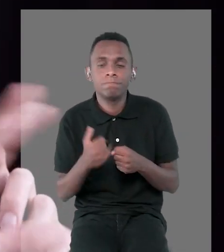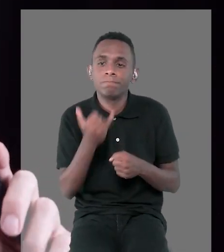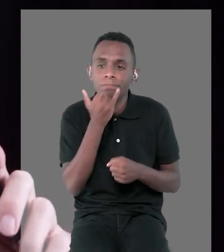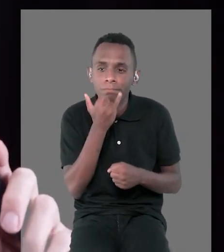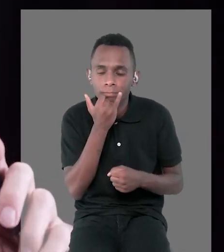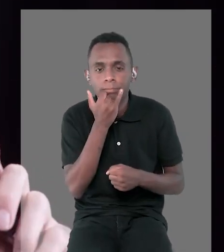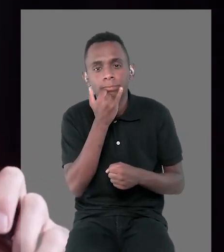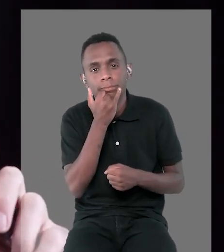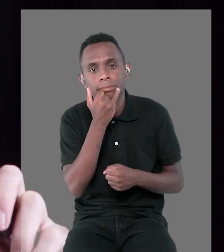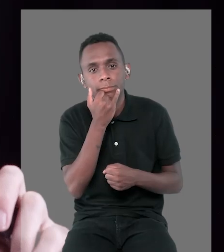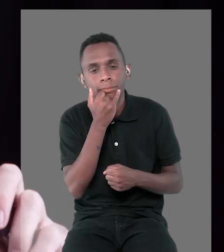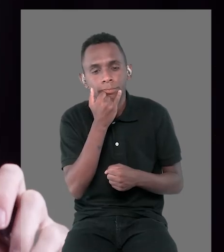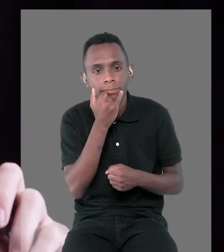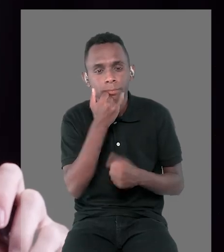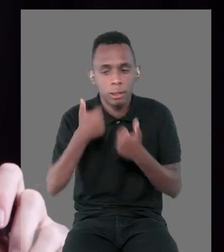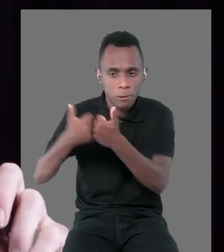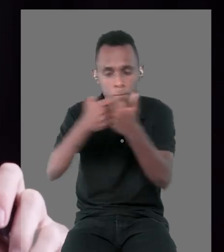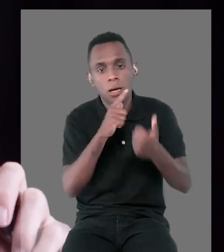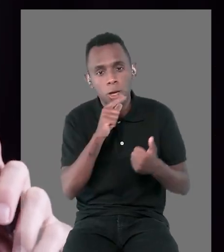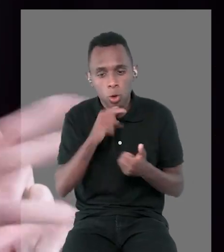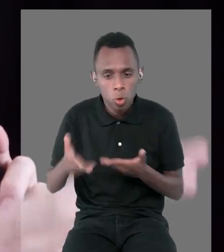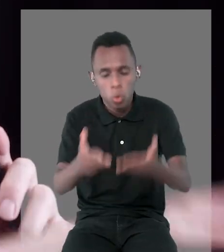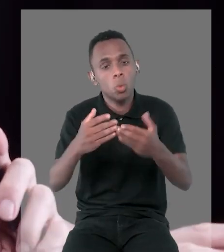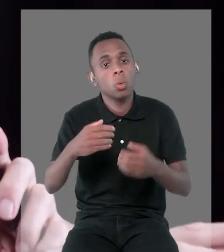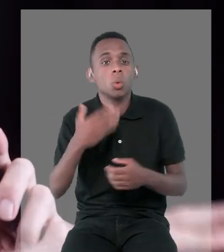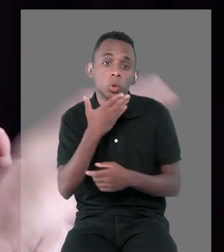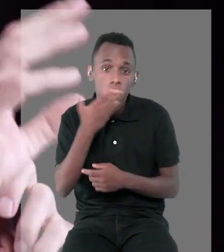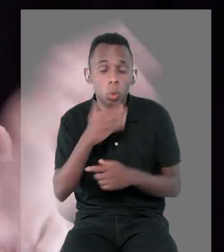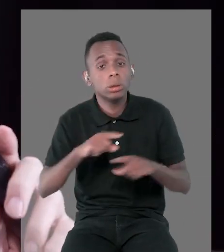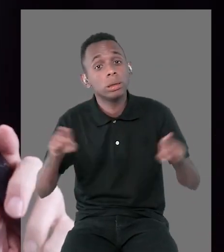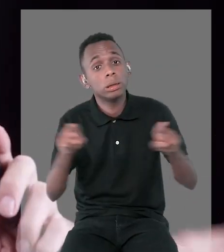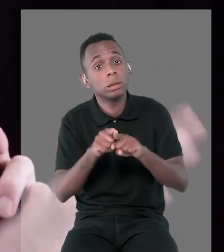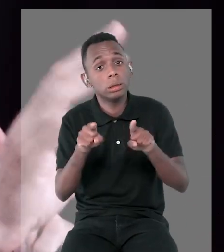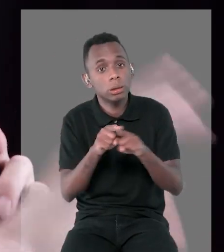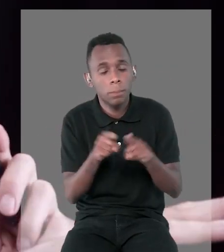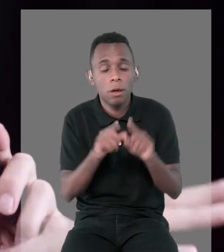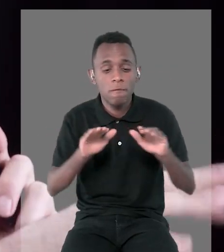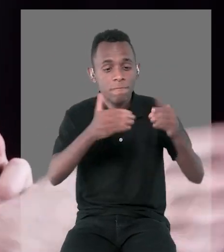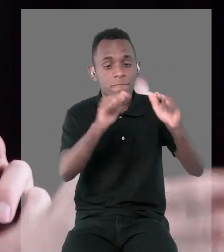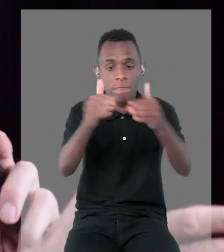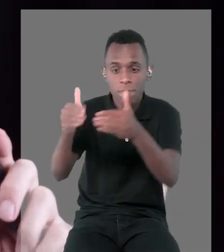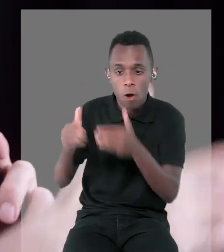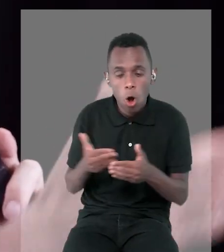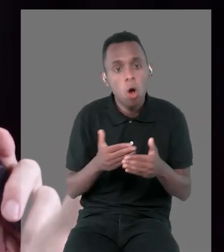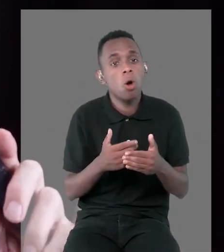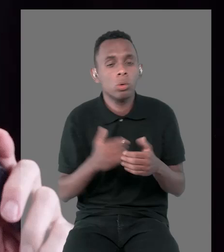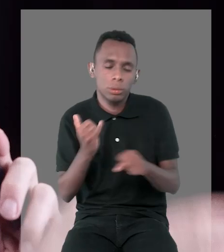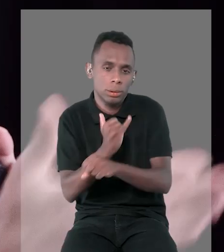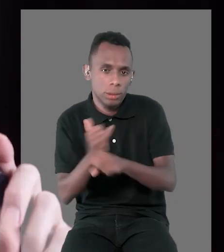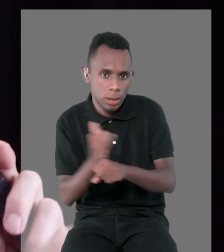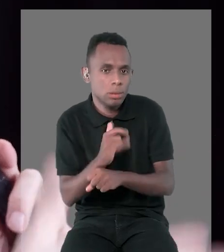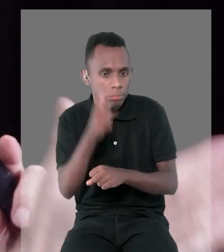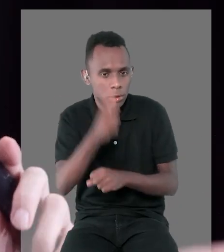no Baixo e Médio Rio Doce. Mas nós estamos agora focando nesses lugares onde, né, estrategicamente é